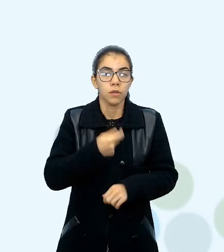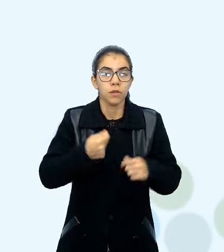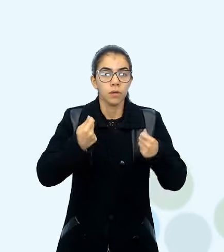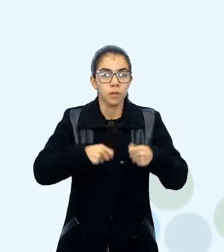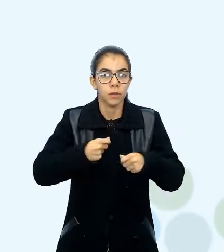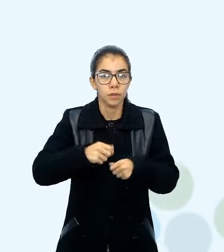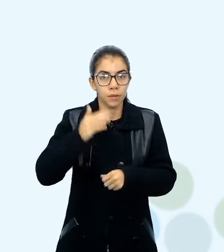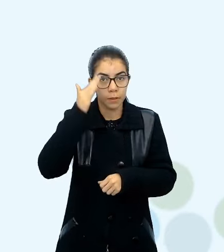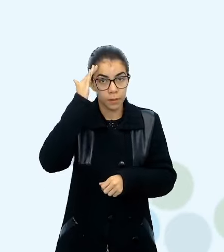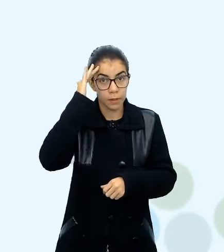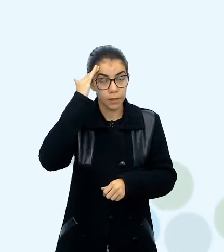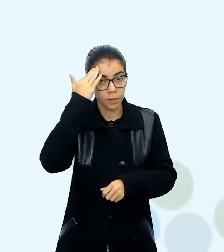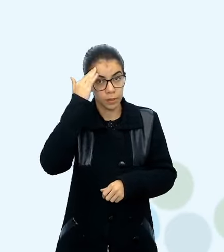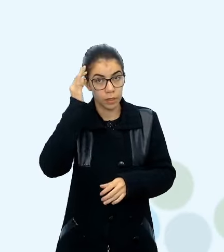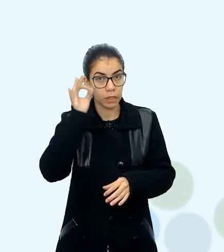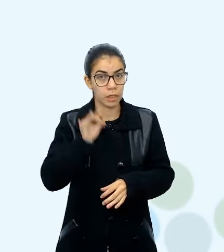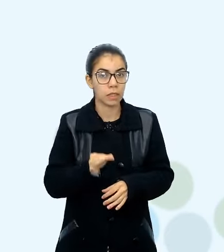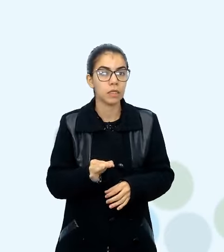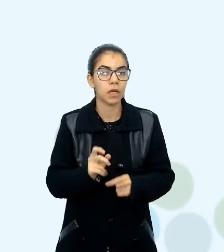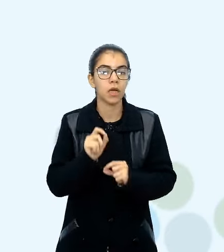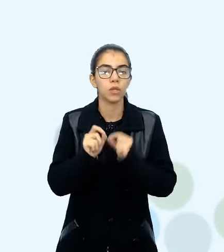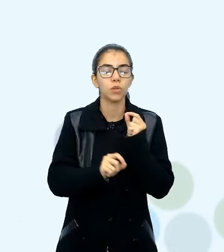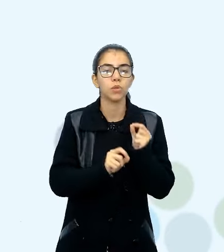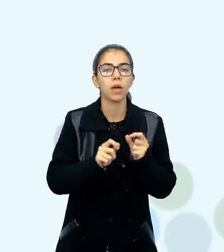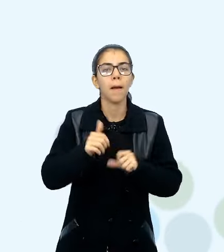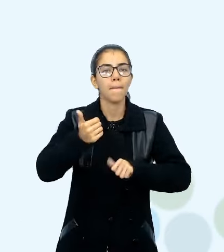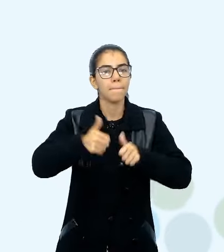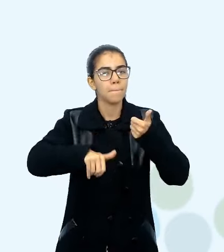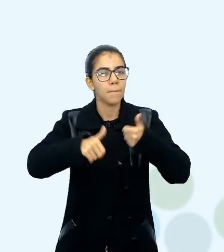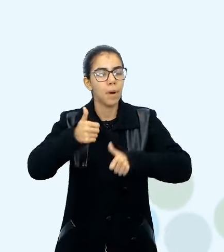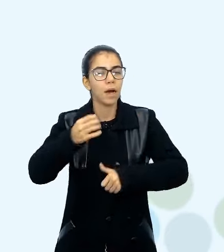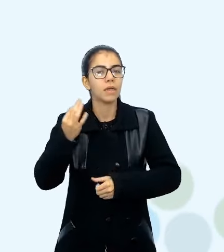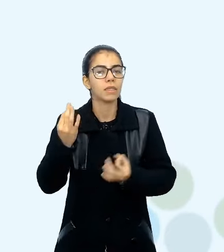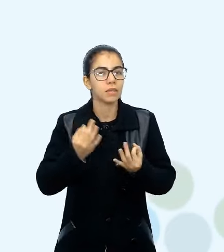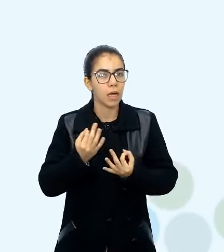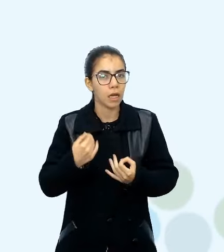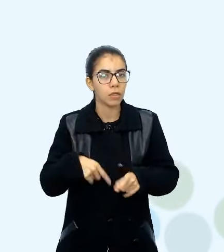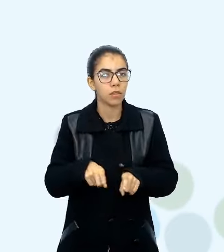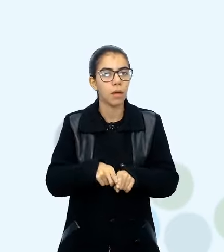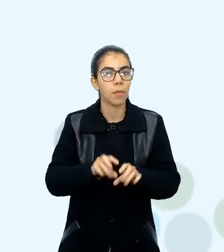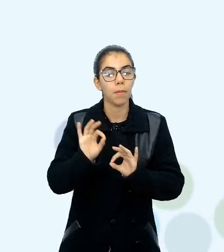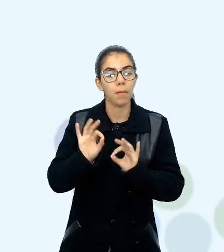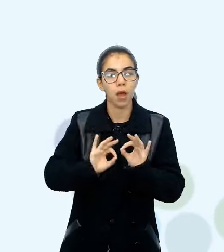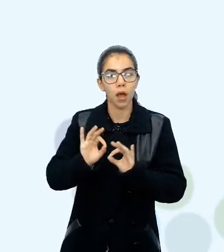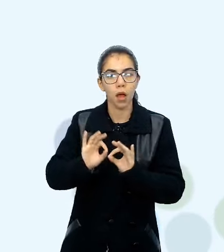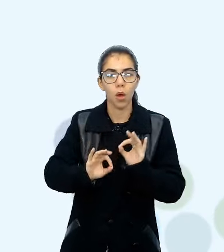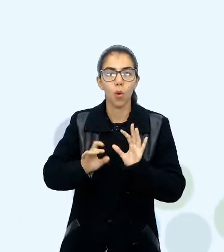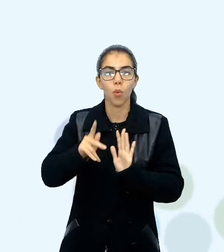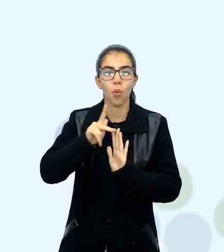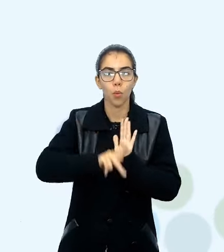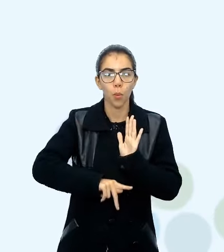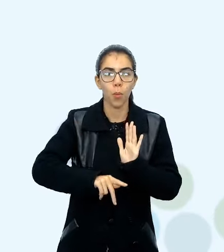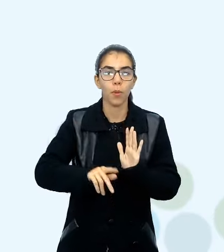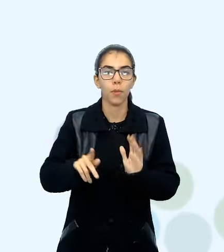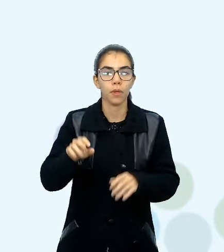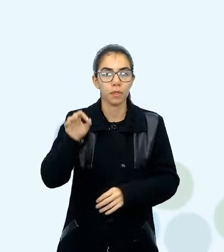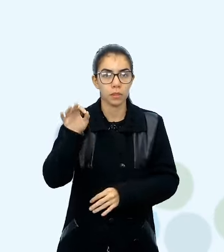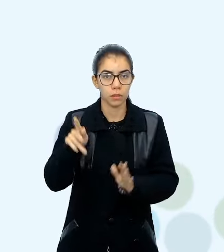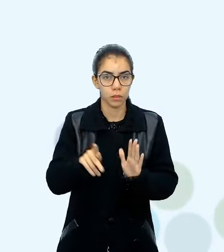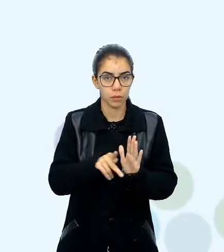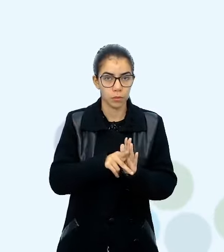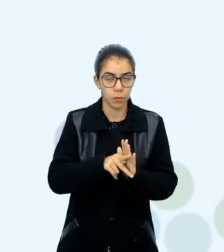isso, né, para poder realmente ter uma avaliação mais fidedigna para organizar um planejamento mais adequado.